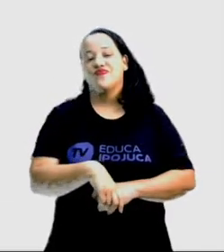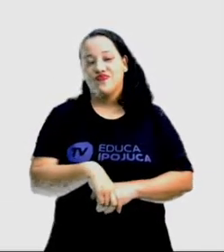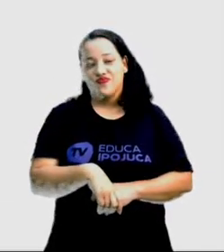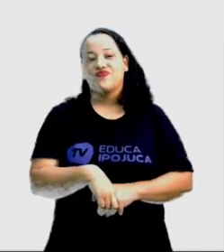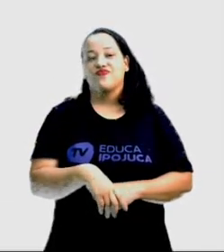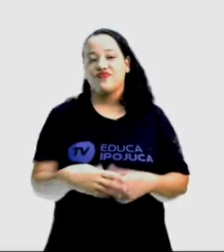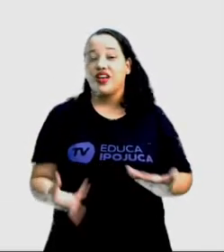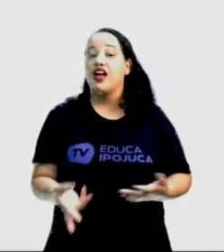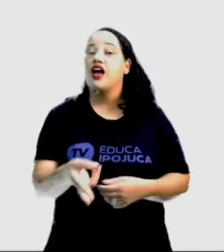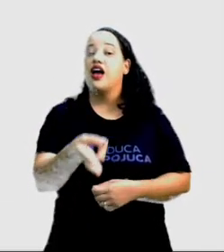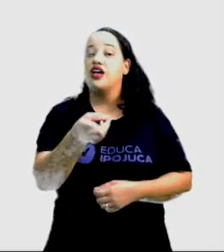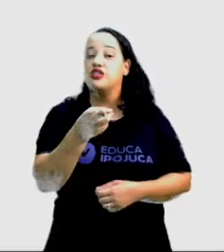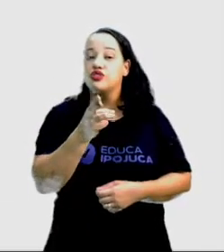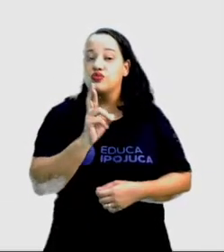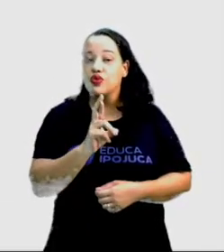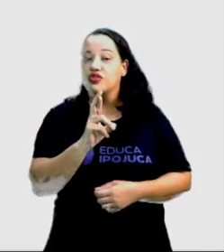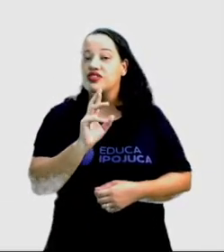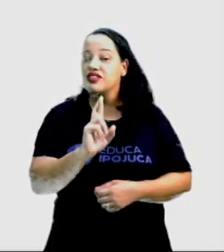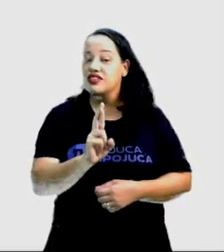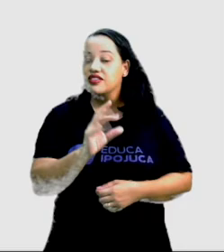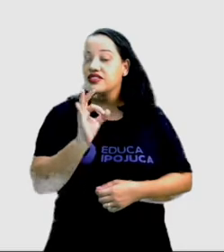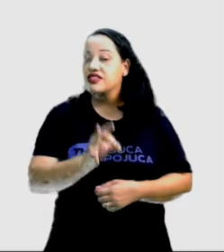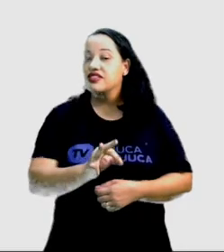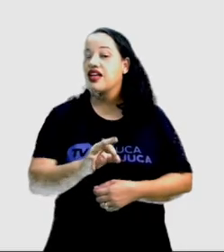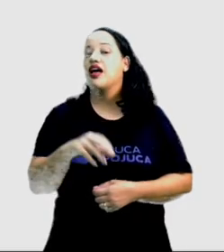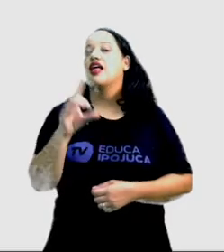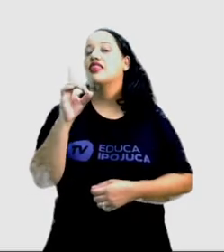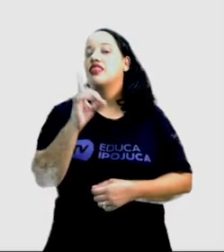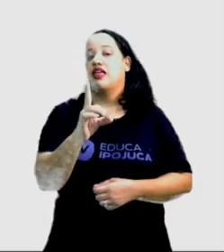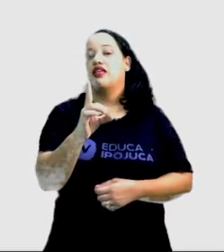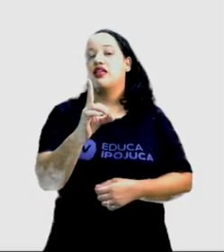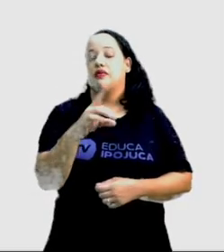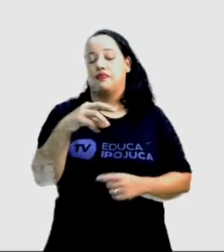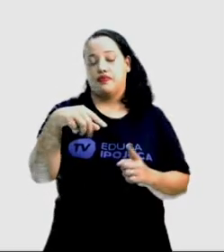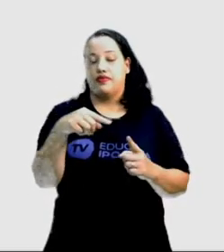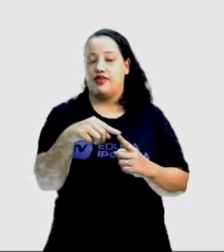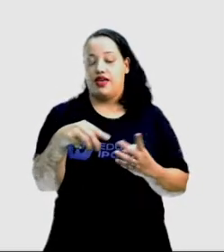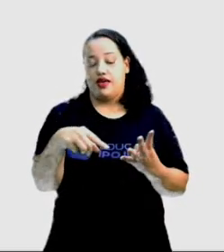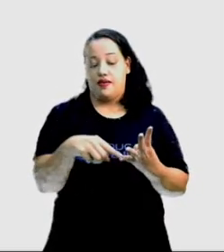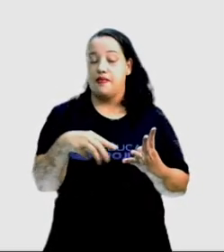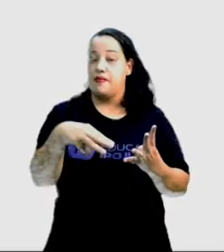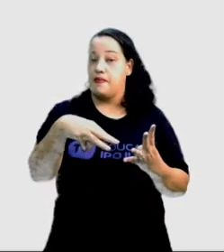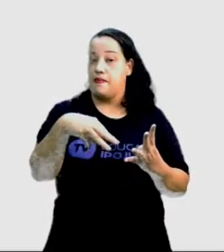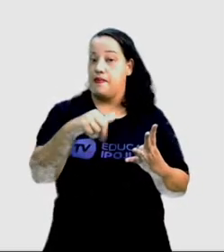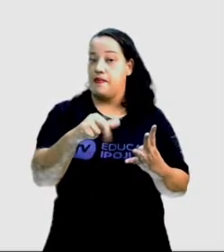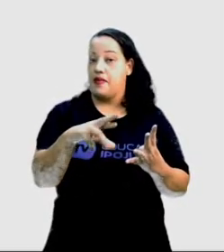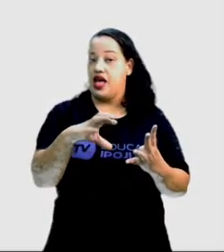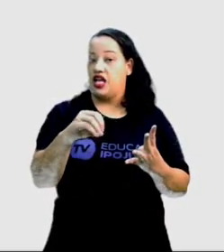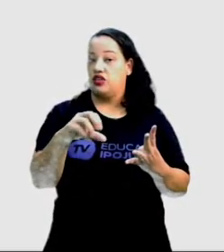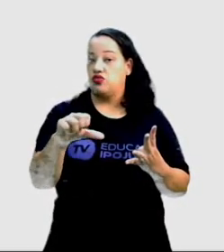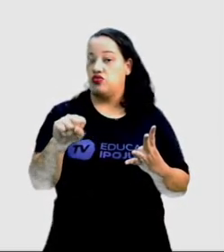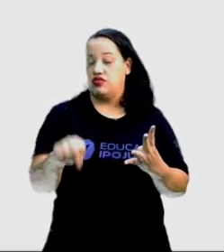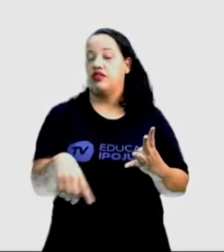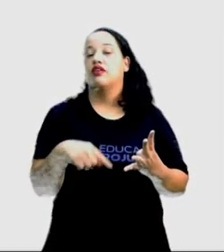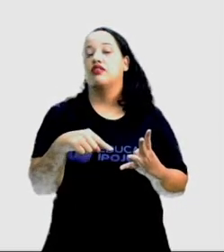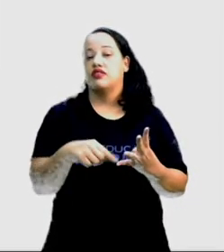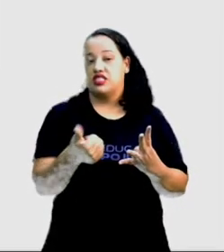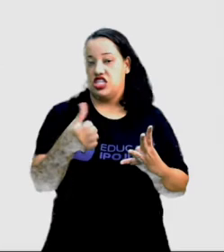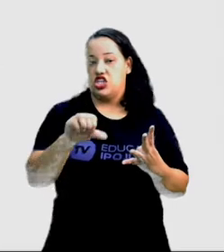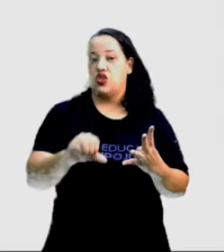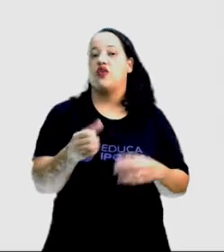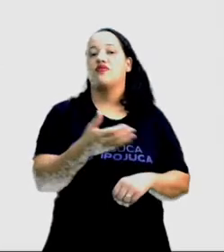Então, a resposta correta é a letra D. Marcos fez 19 flores brancas.